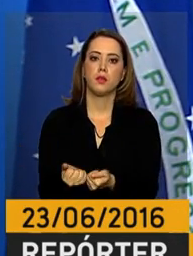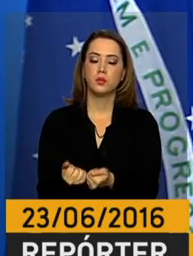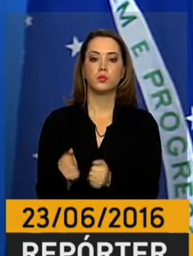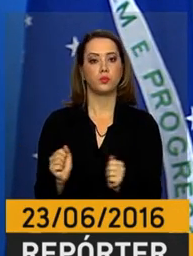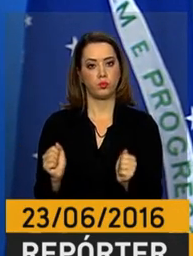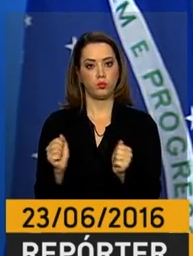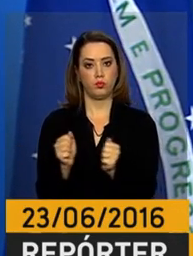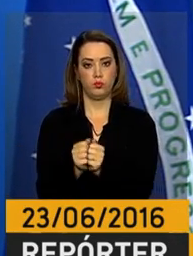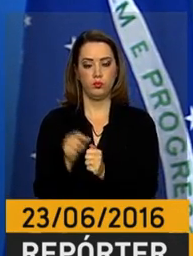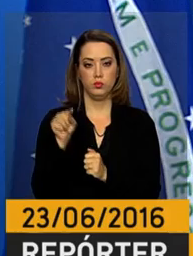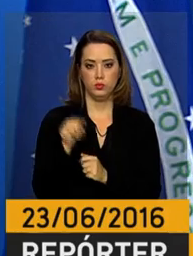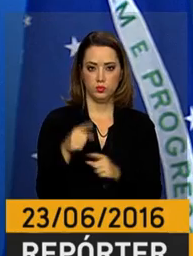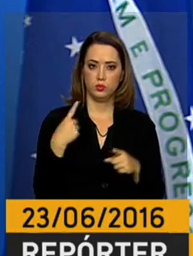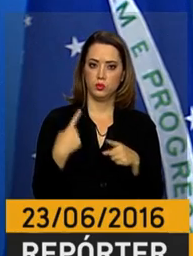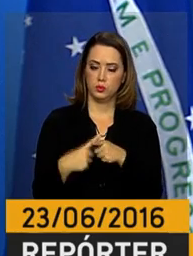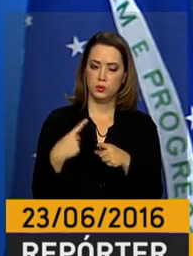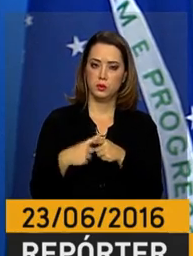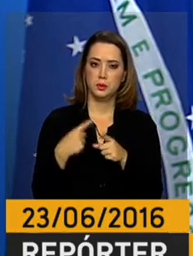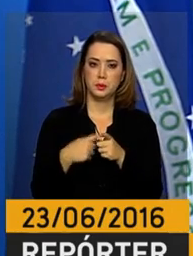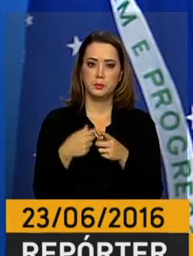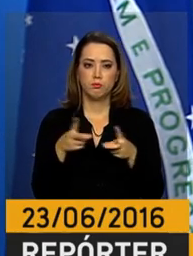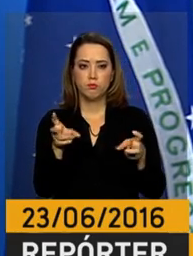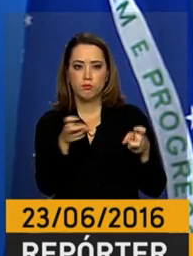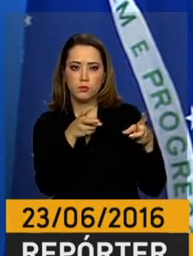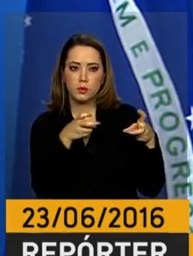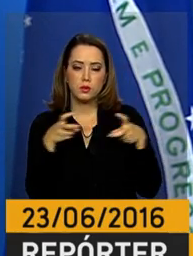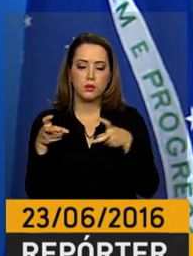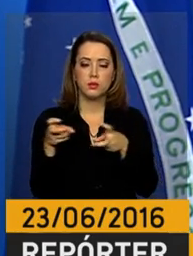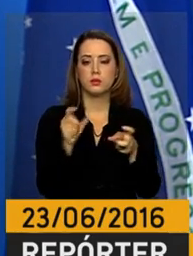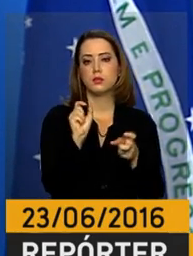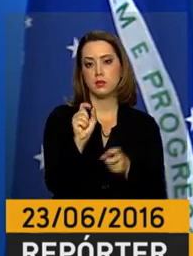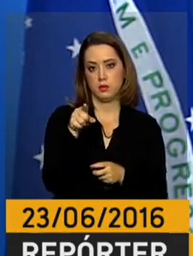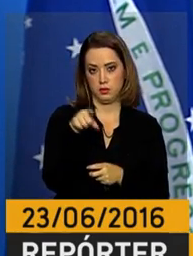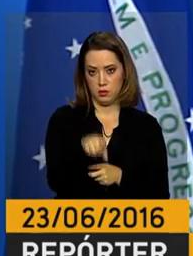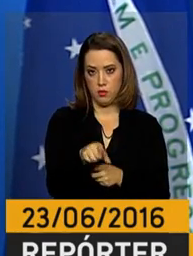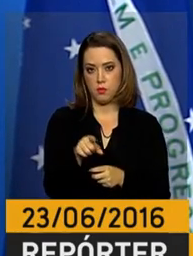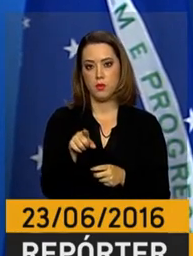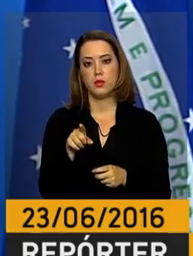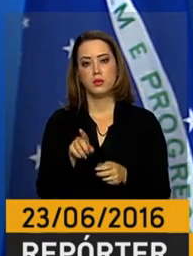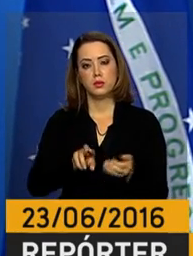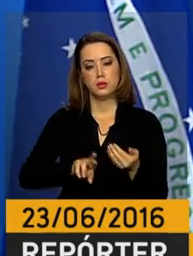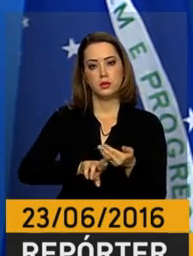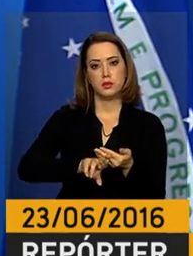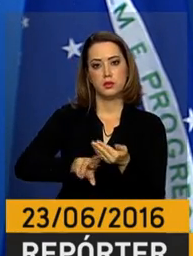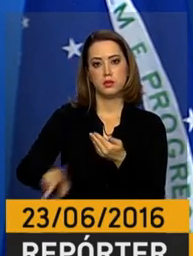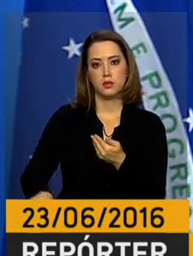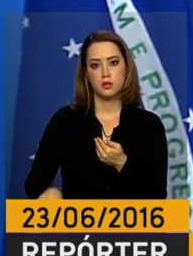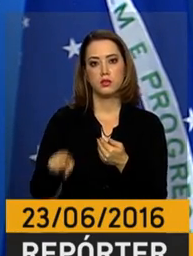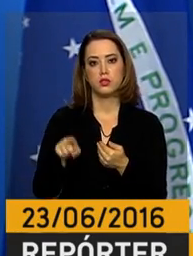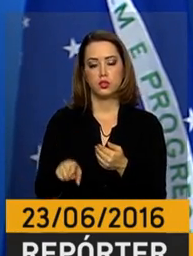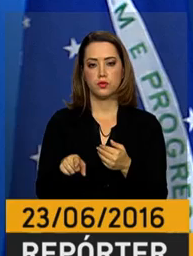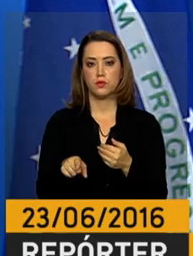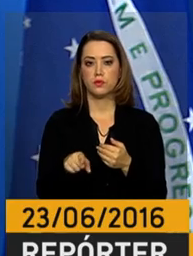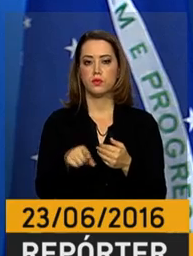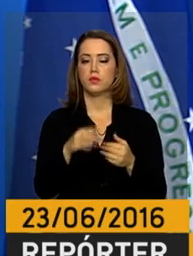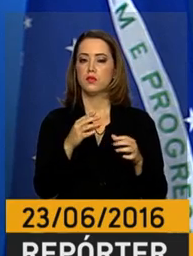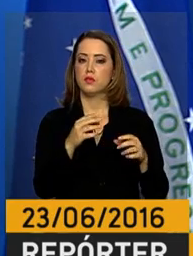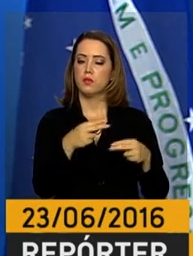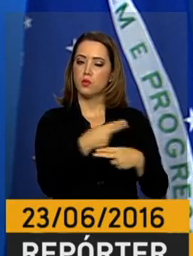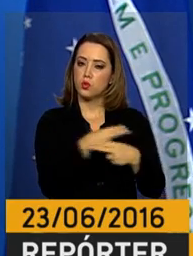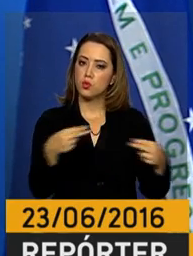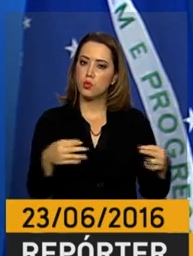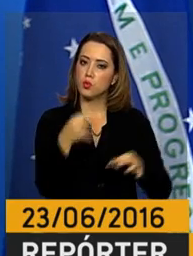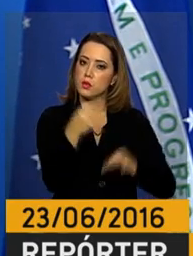injunção justamente em atenção a esse fenômeno que distingue coisa julgada e eficácia natural das